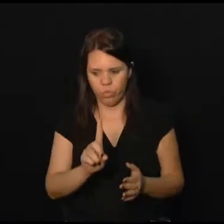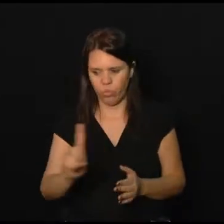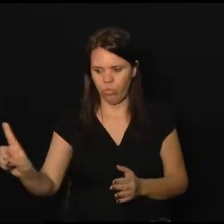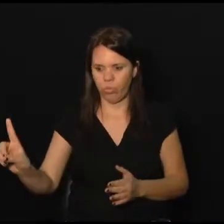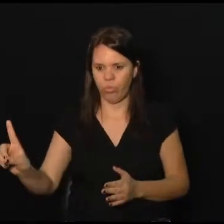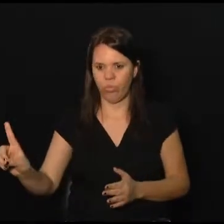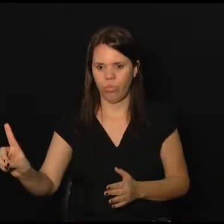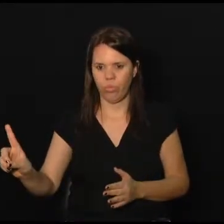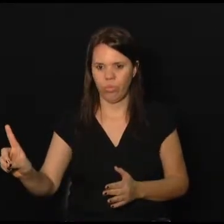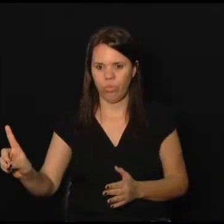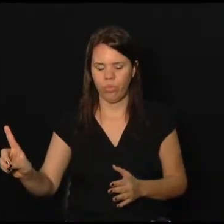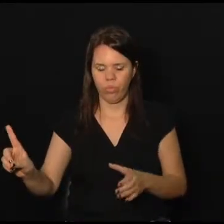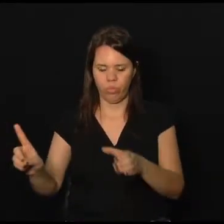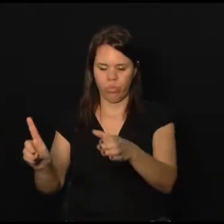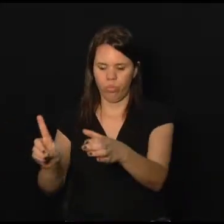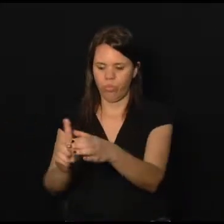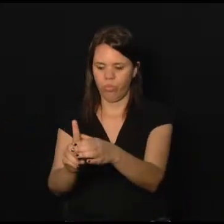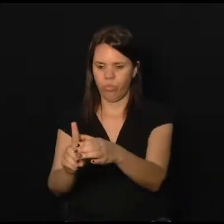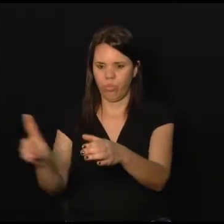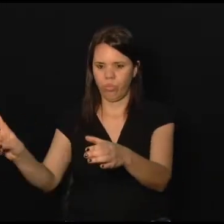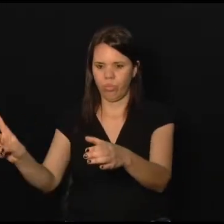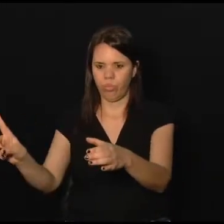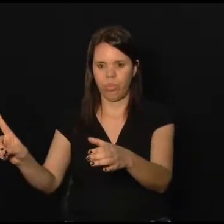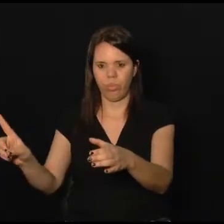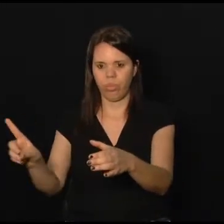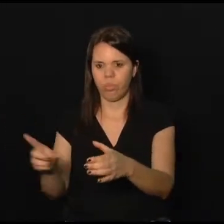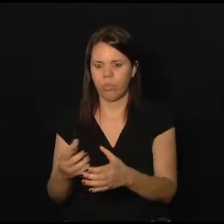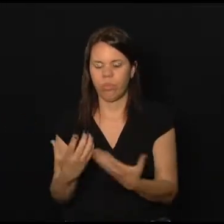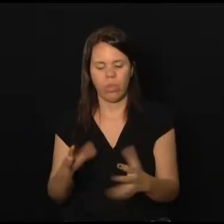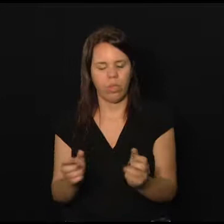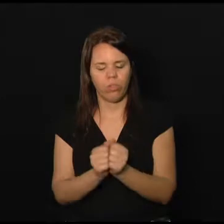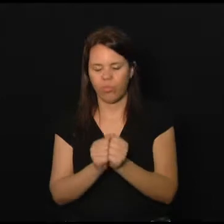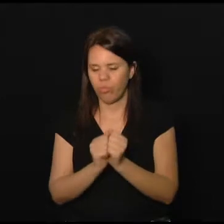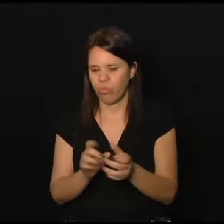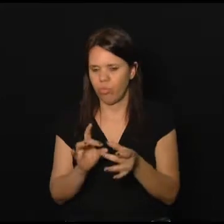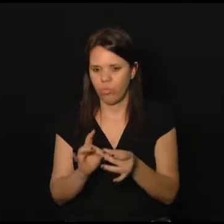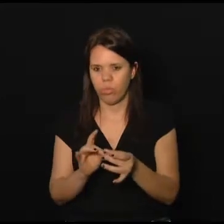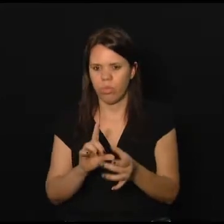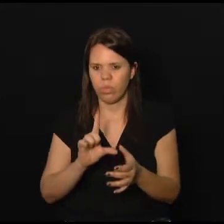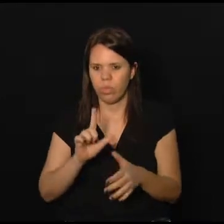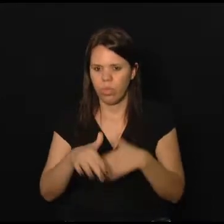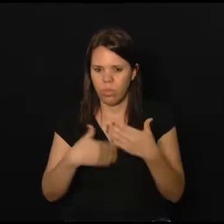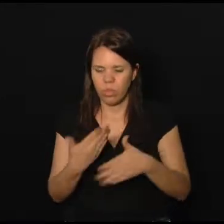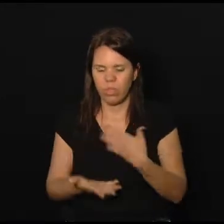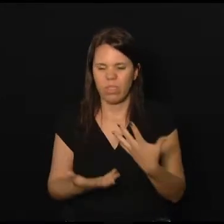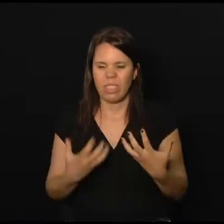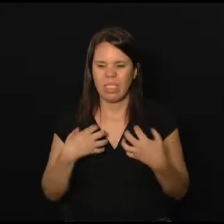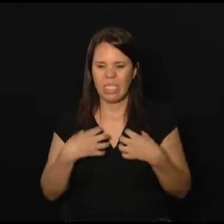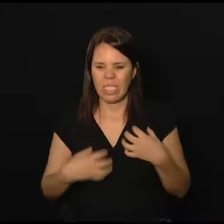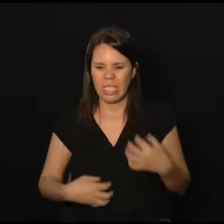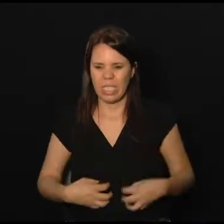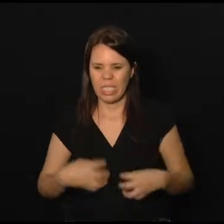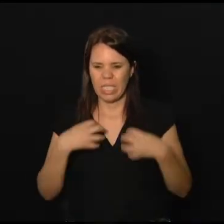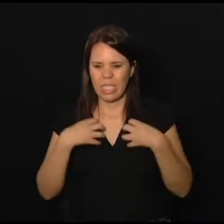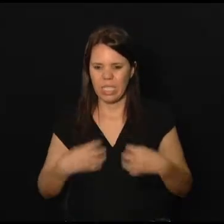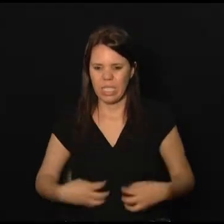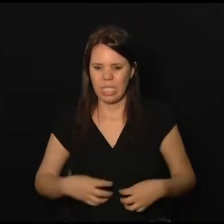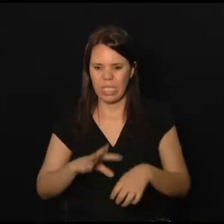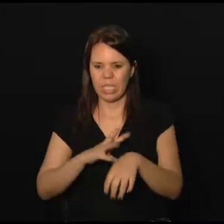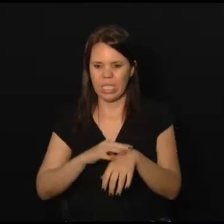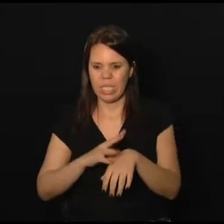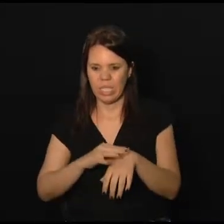do meio do seu convívio. Né? E as dores físicas começam também a refletir sobre